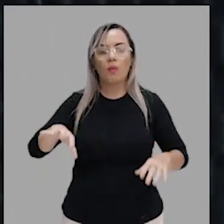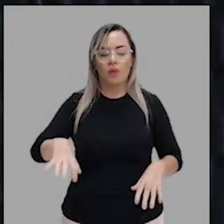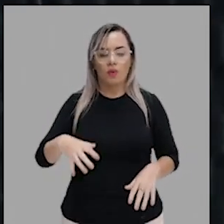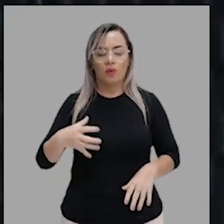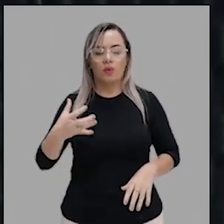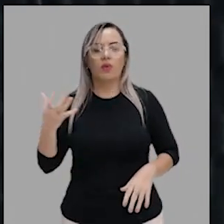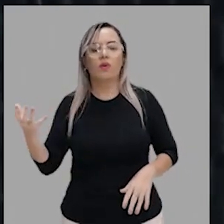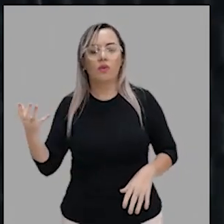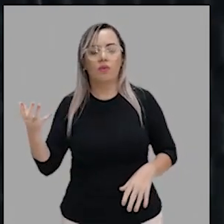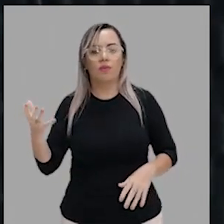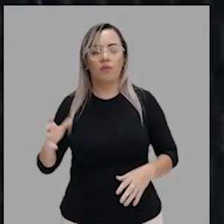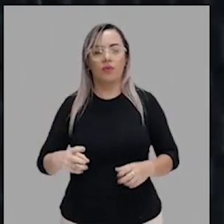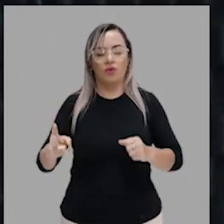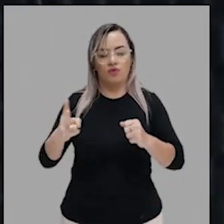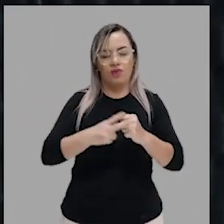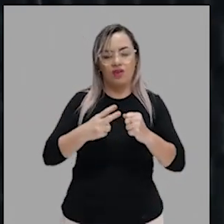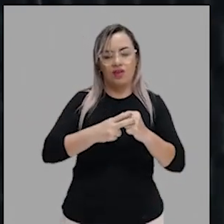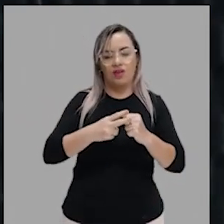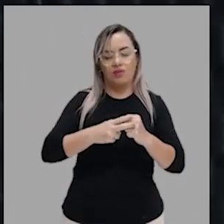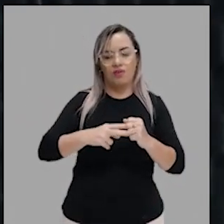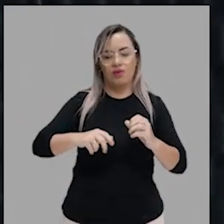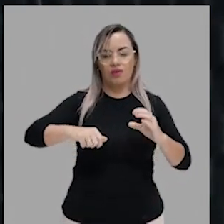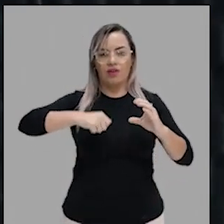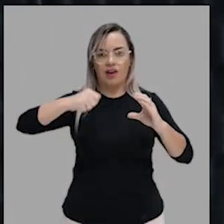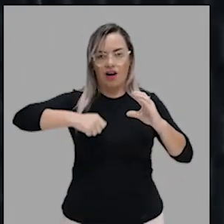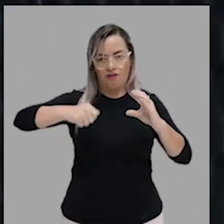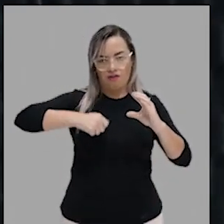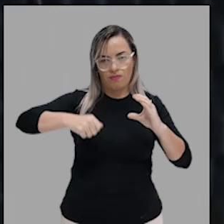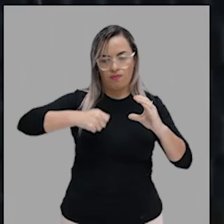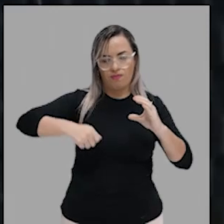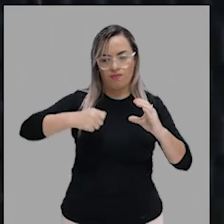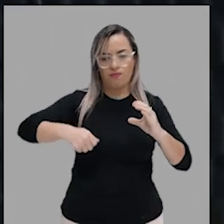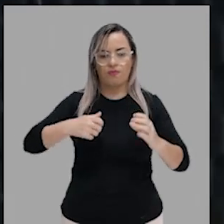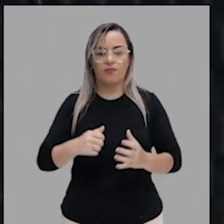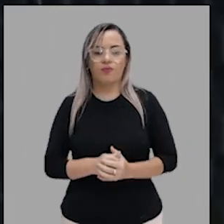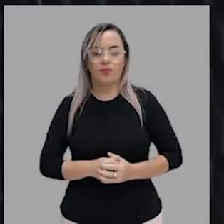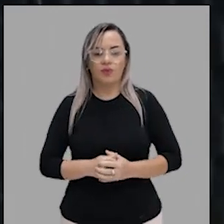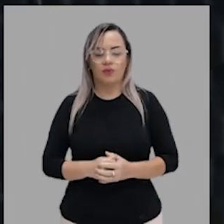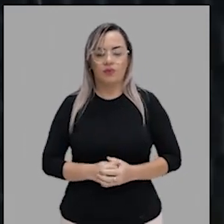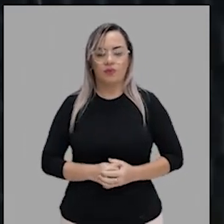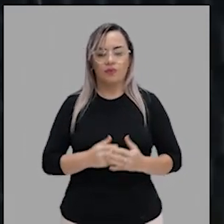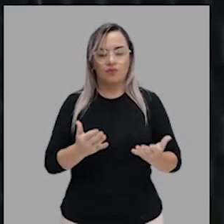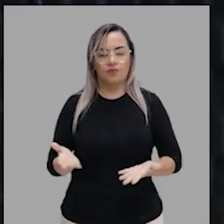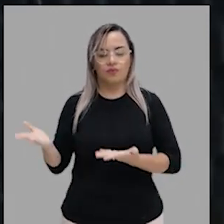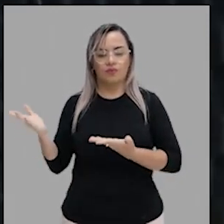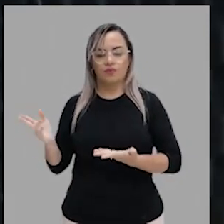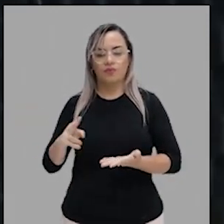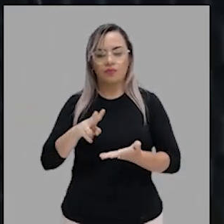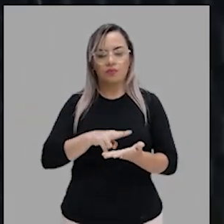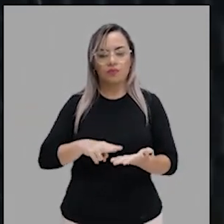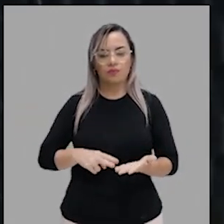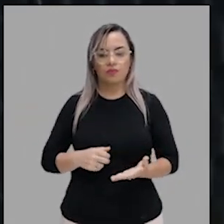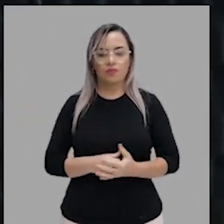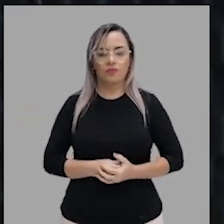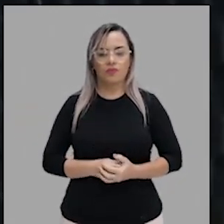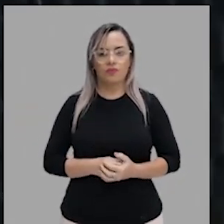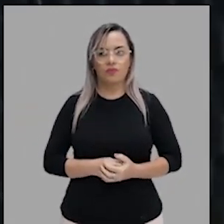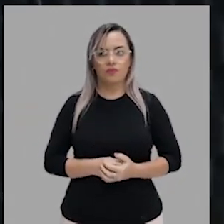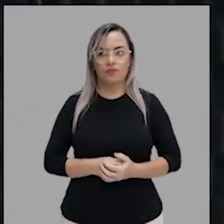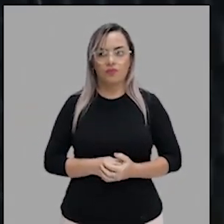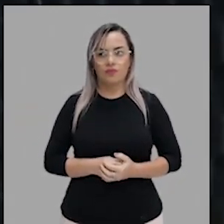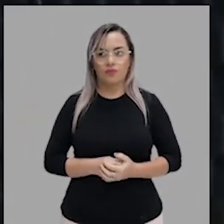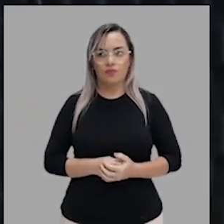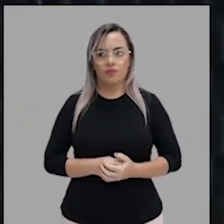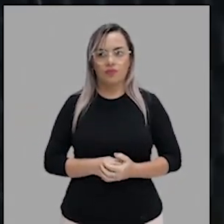processo de ação verbal que seria gravar. Olha só, funcionam como modificadores dos verbos, dos